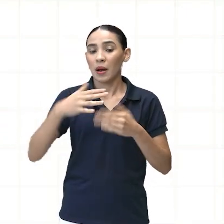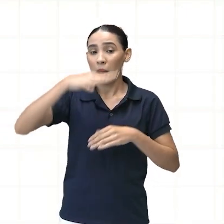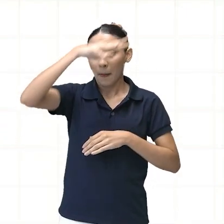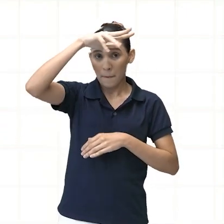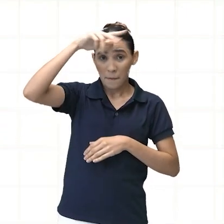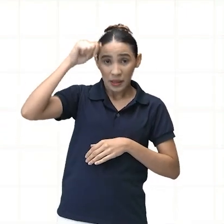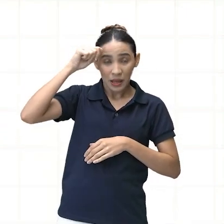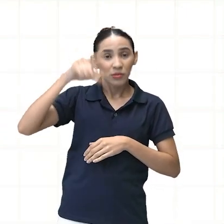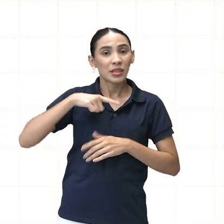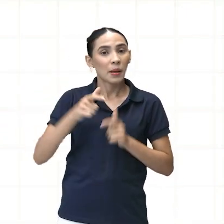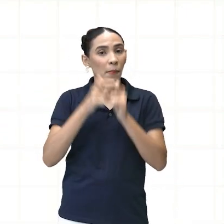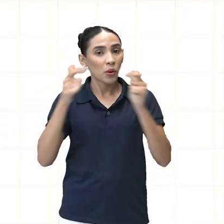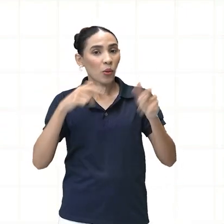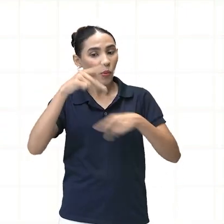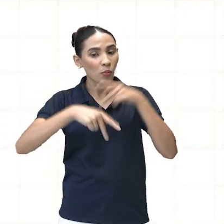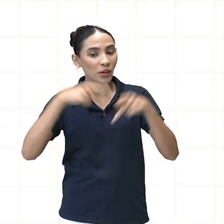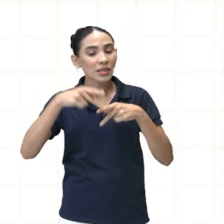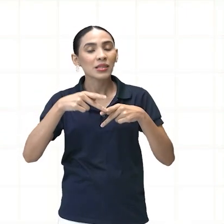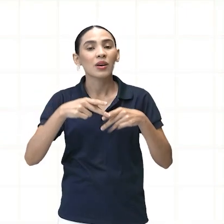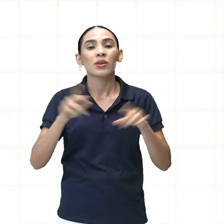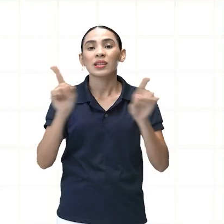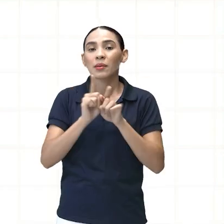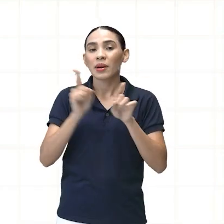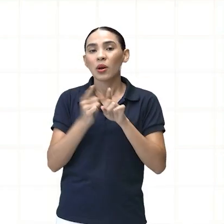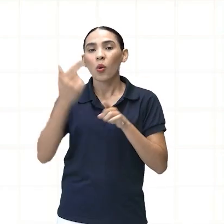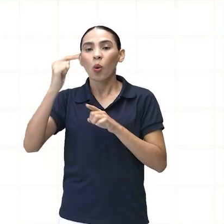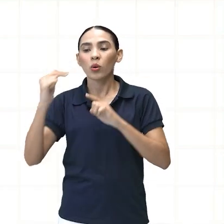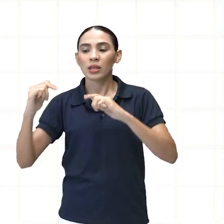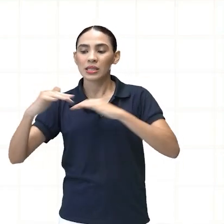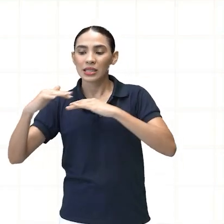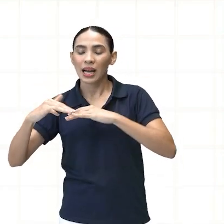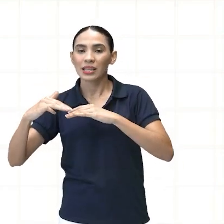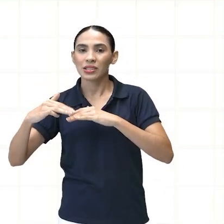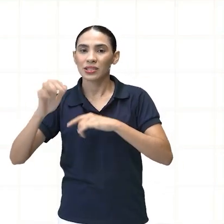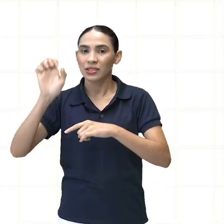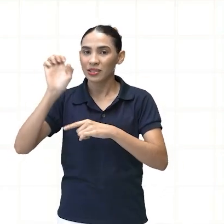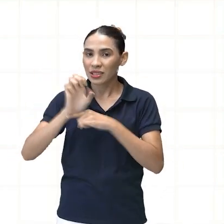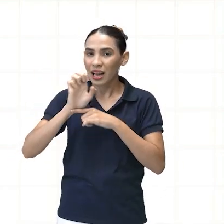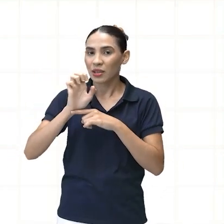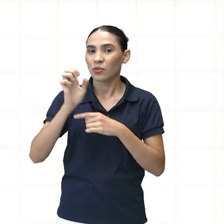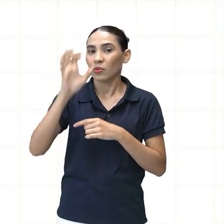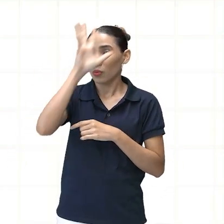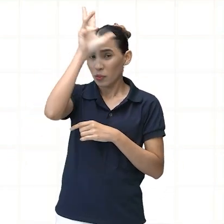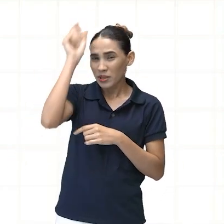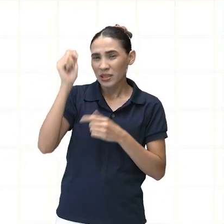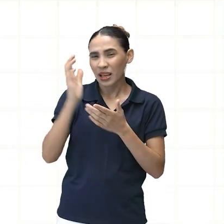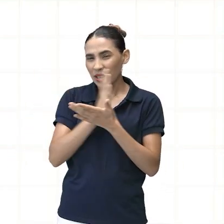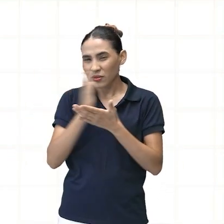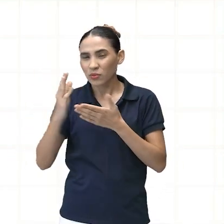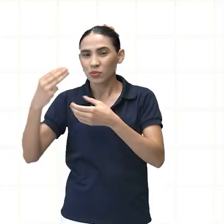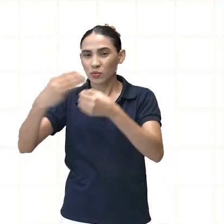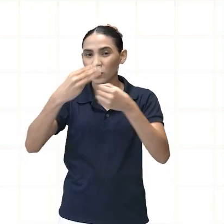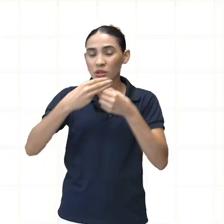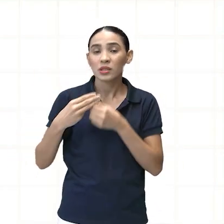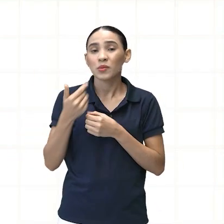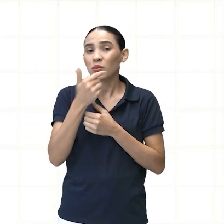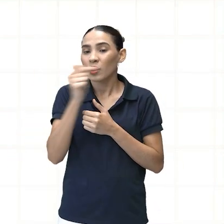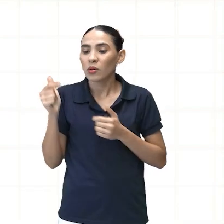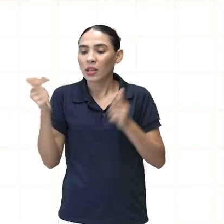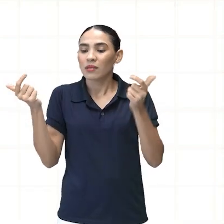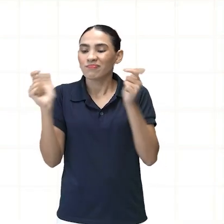concentra a maior parte da população. E as outras cidades no estado do Amazonas, né, os outros municípios, não têm população